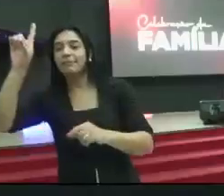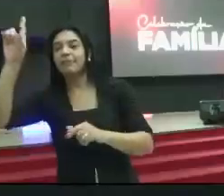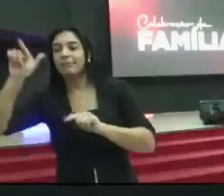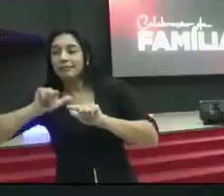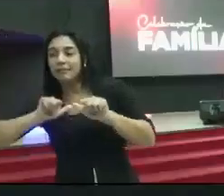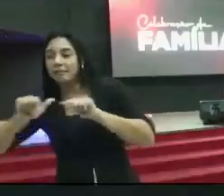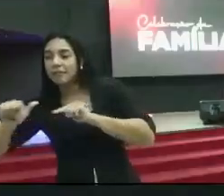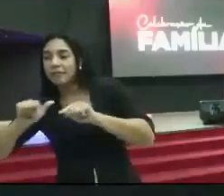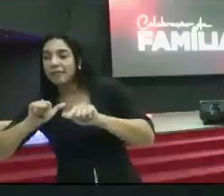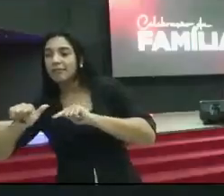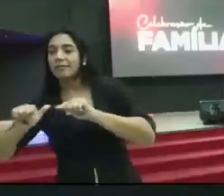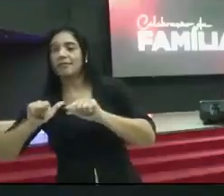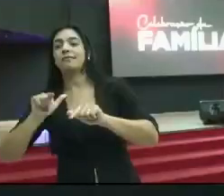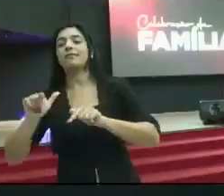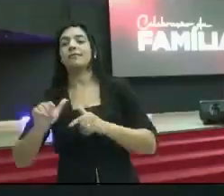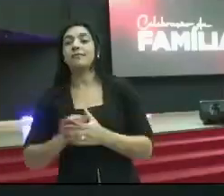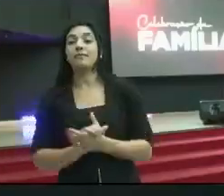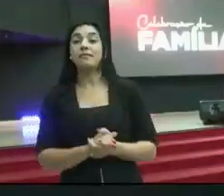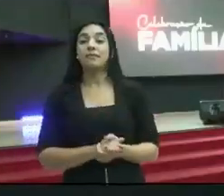começa a trabalhar,